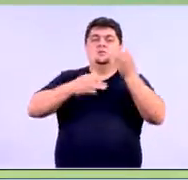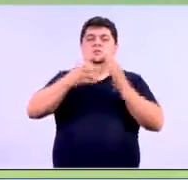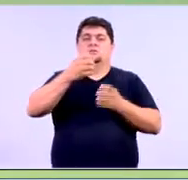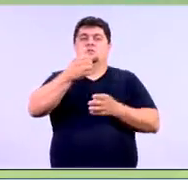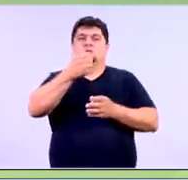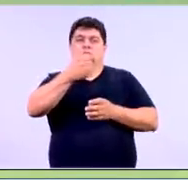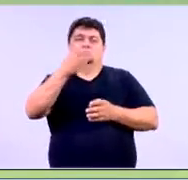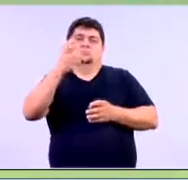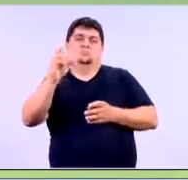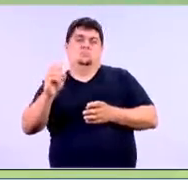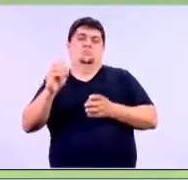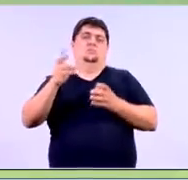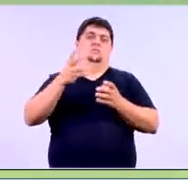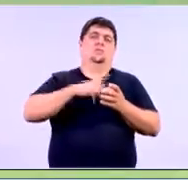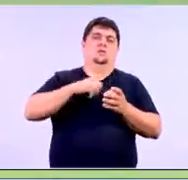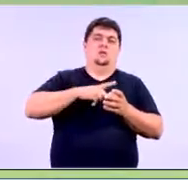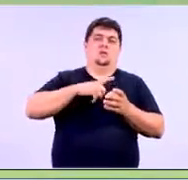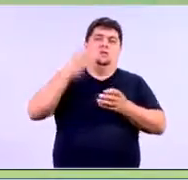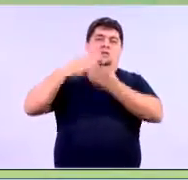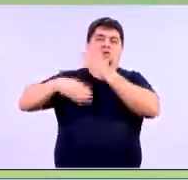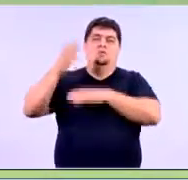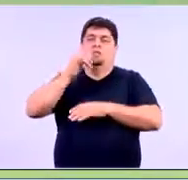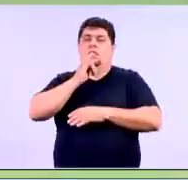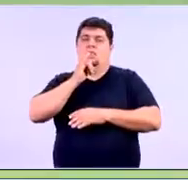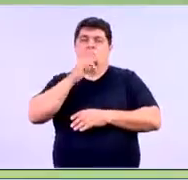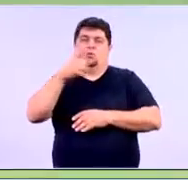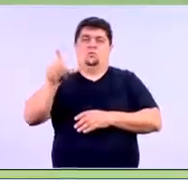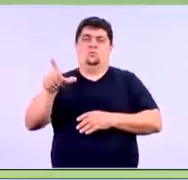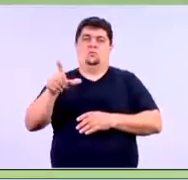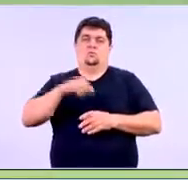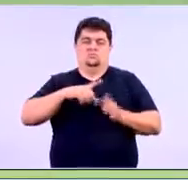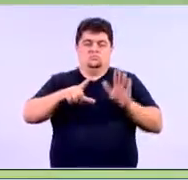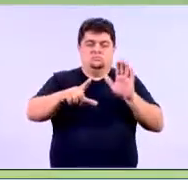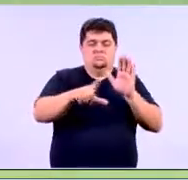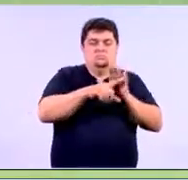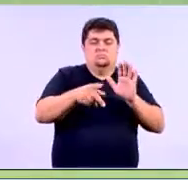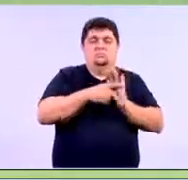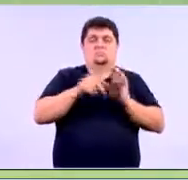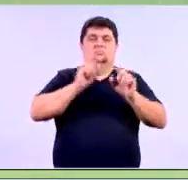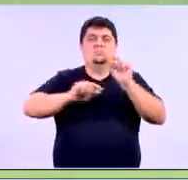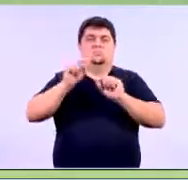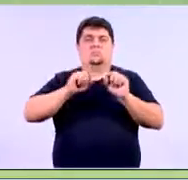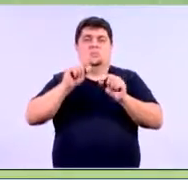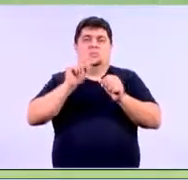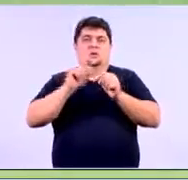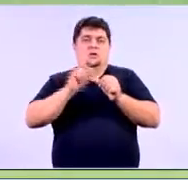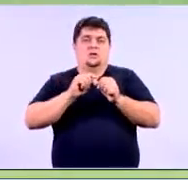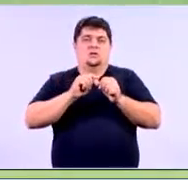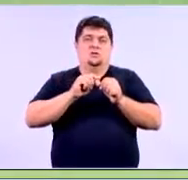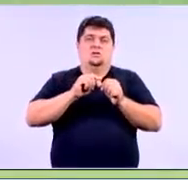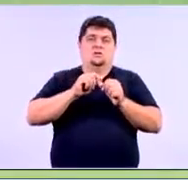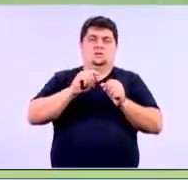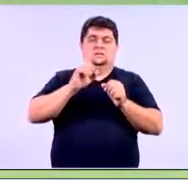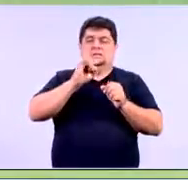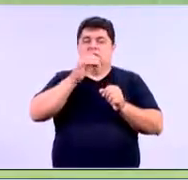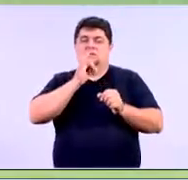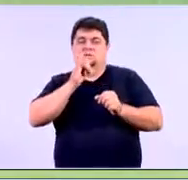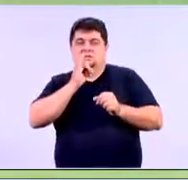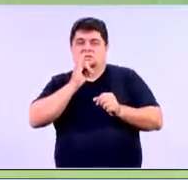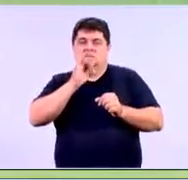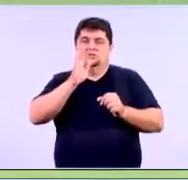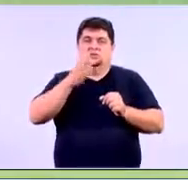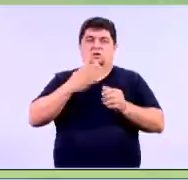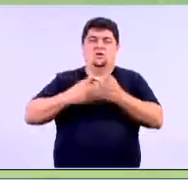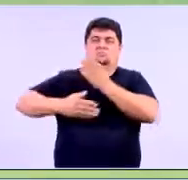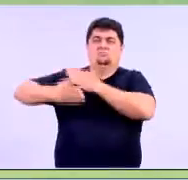dispõe essa situação. Vejamos, a lei aplica-se a ato ou fato pretérito, ou seja, realizado